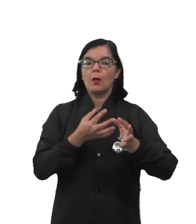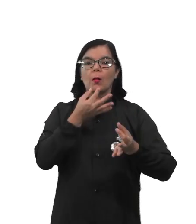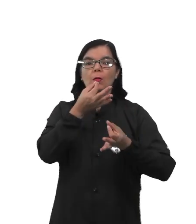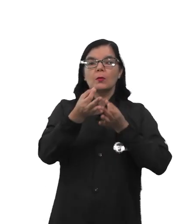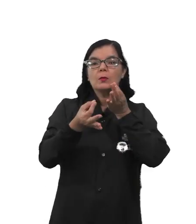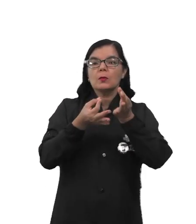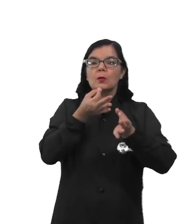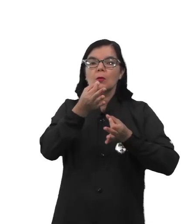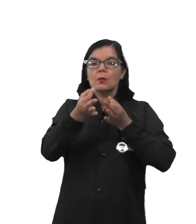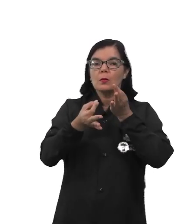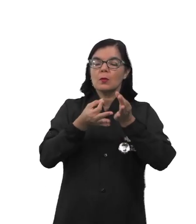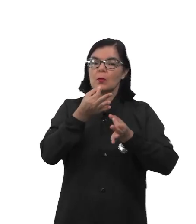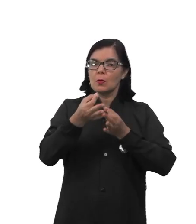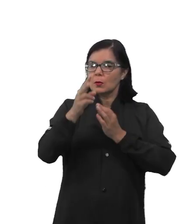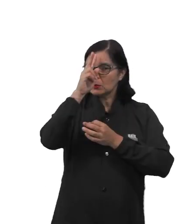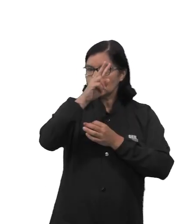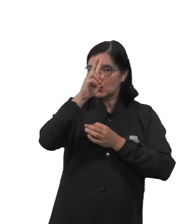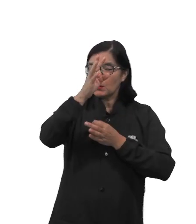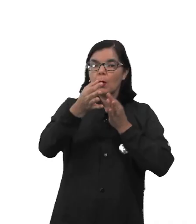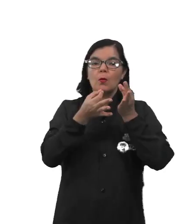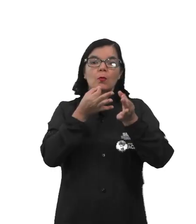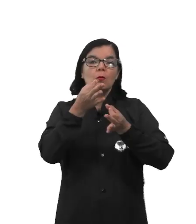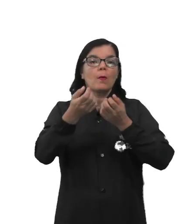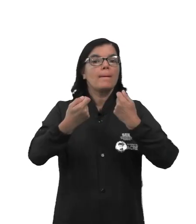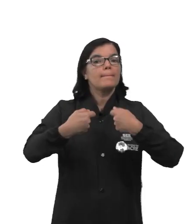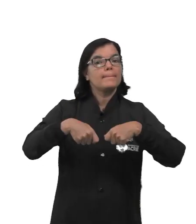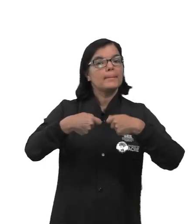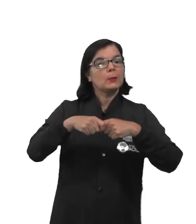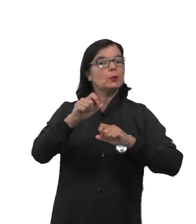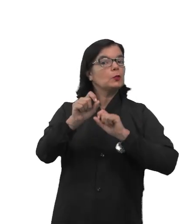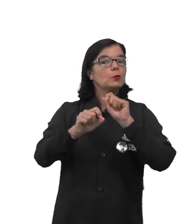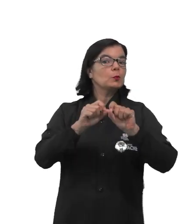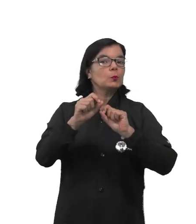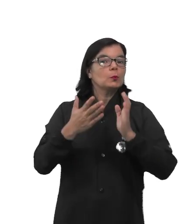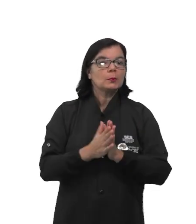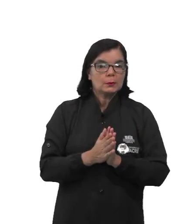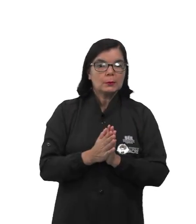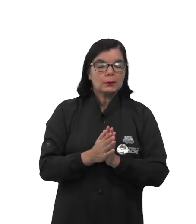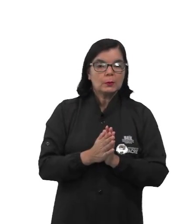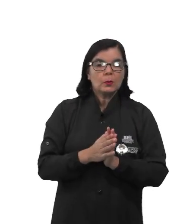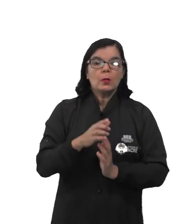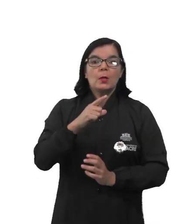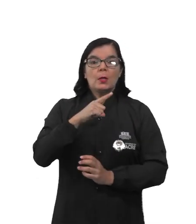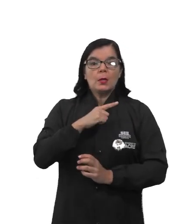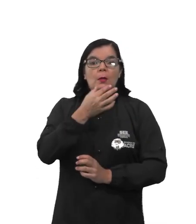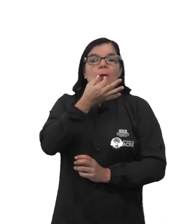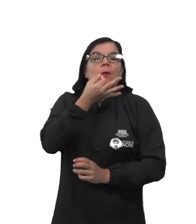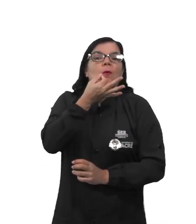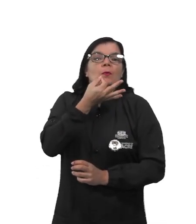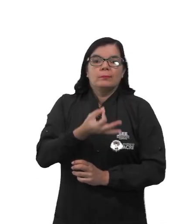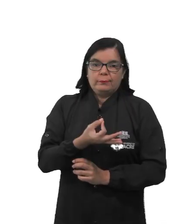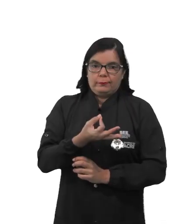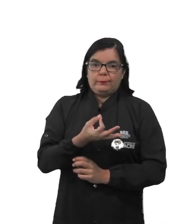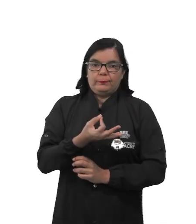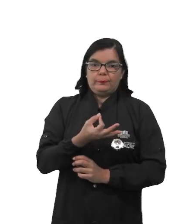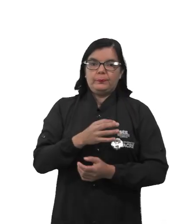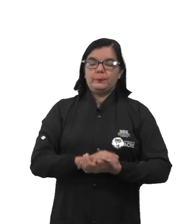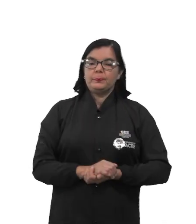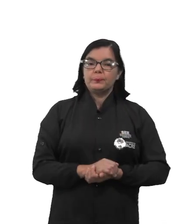Argumentativa. Lembra, pessoal? A argumentação eu preciso ter um ponto de vista